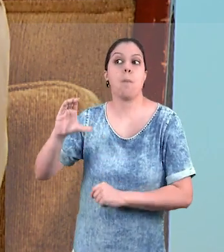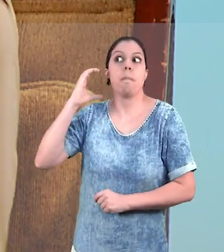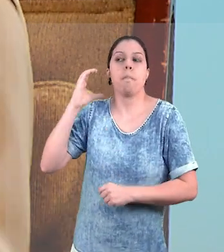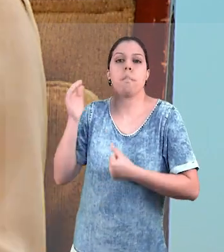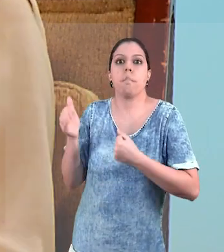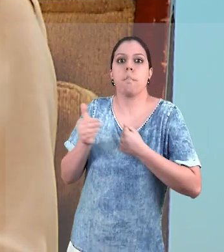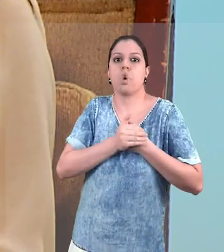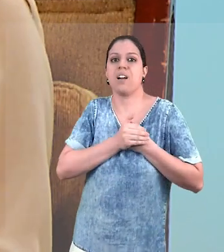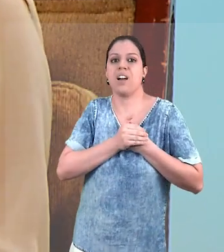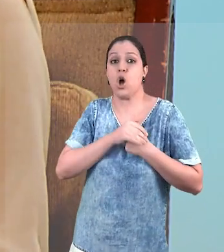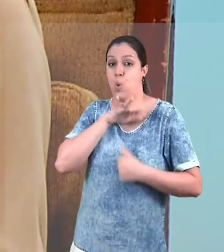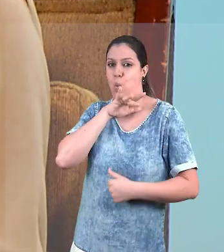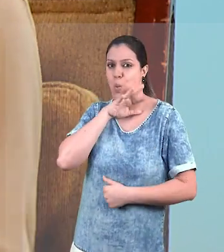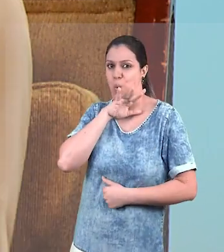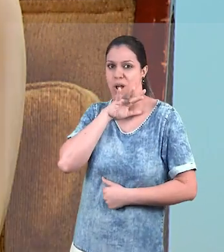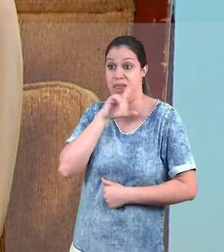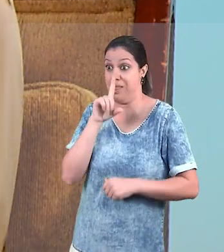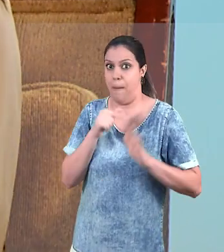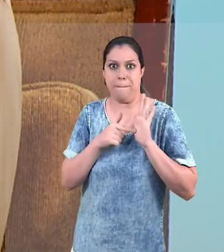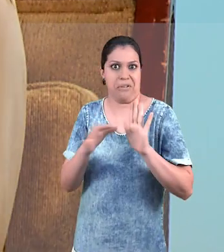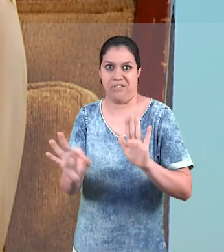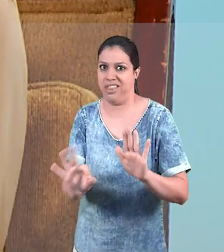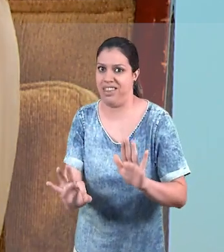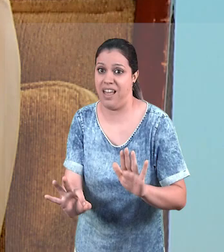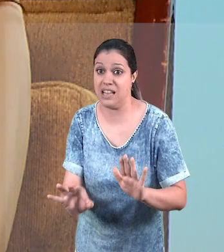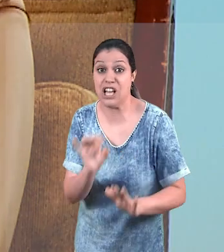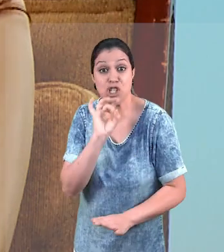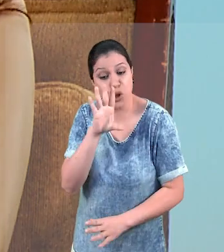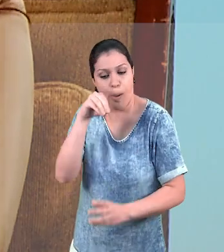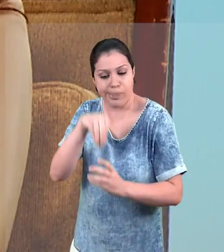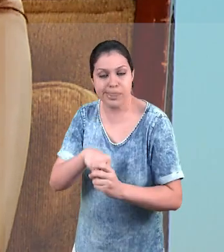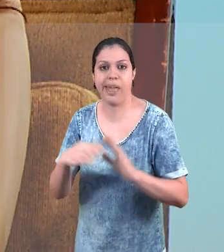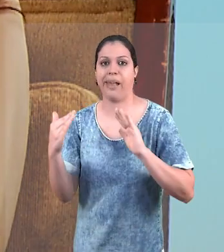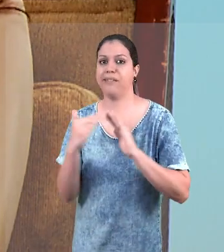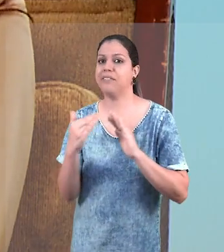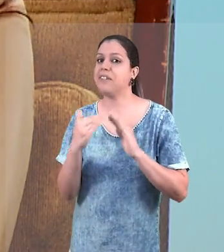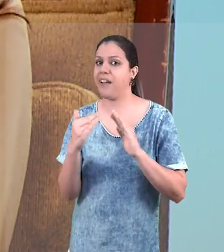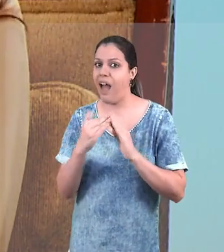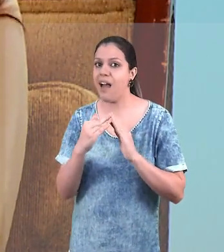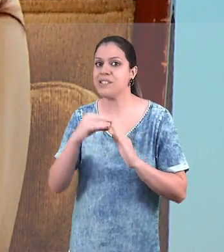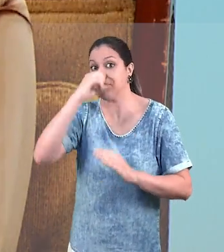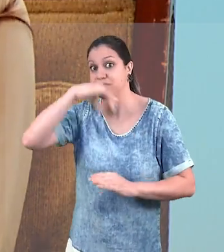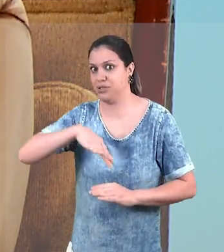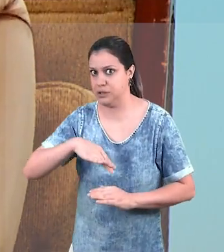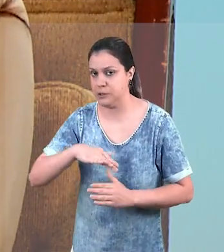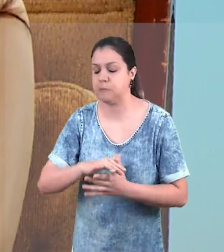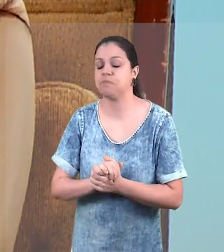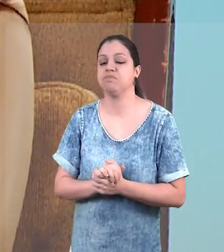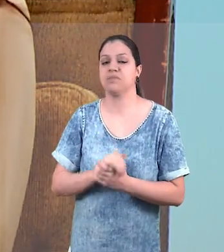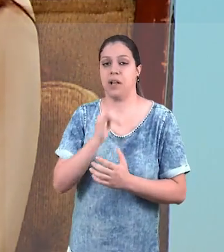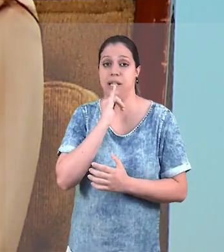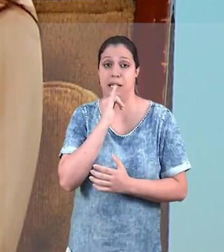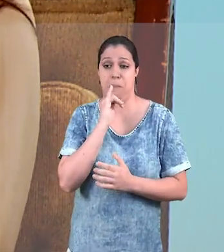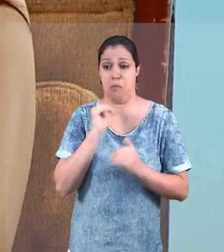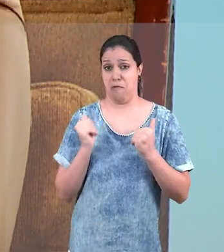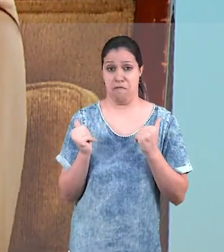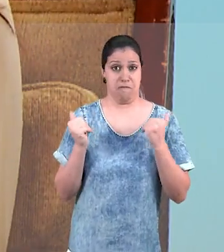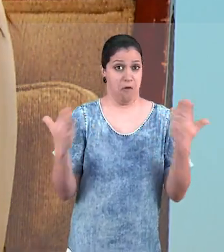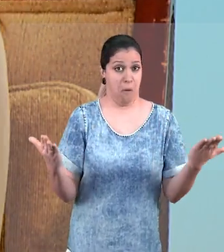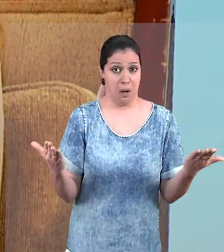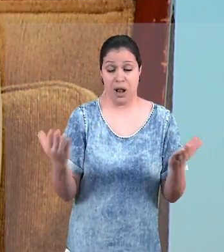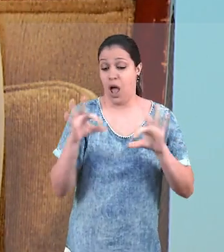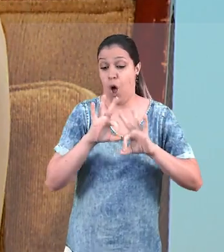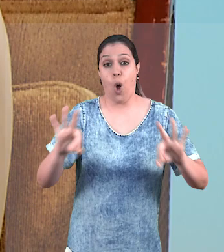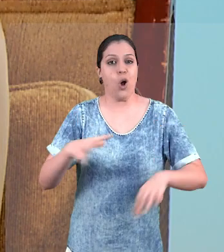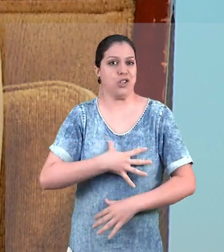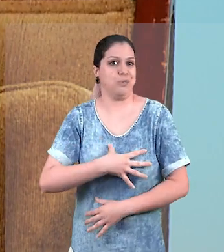escondem a parte ruim deles, mostrando, revelando apenas para nós companheiras. Então eles são